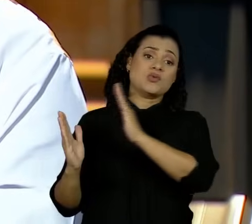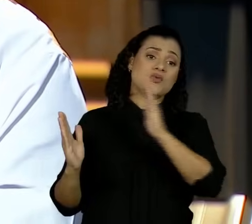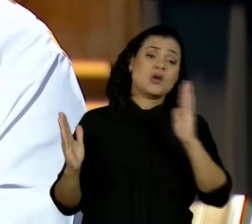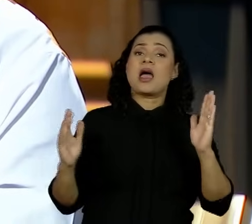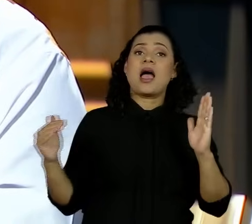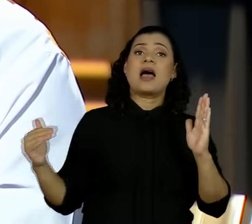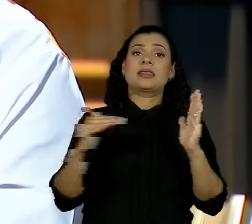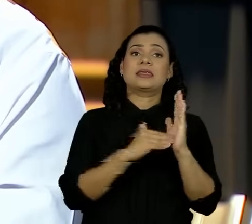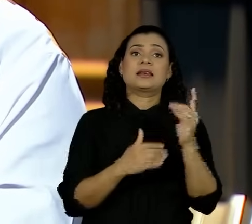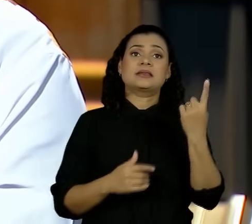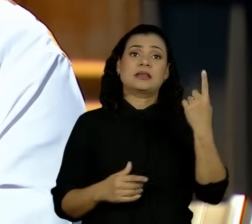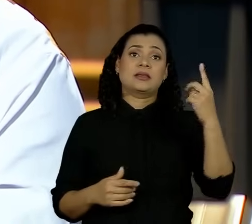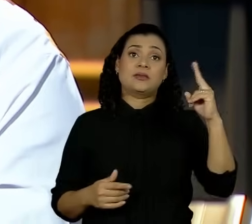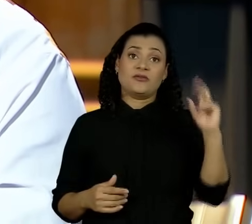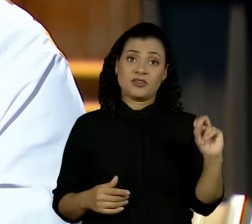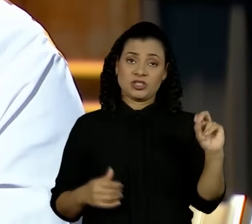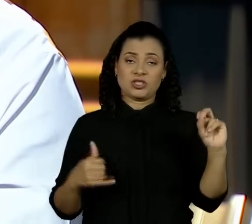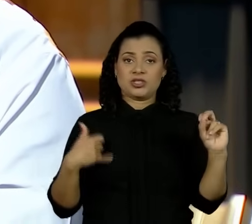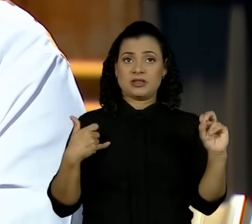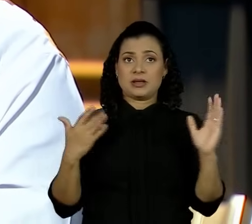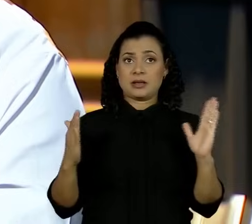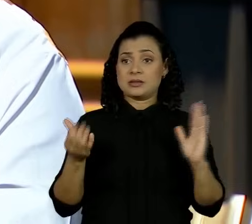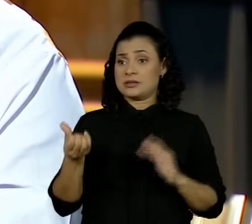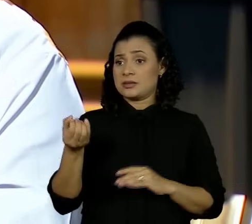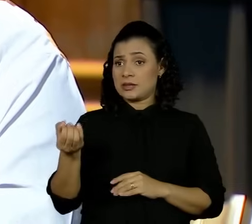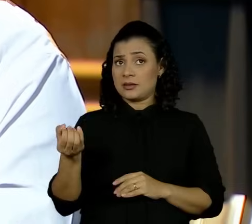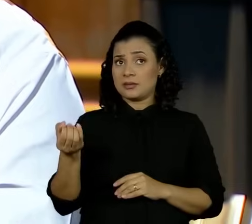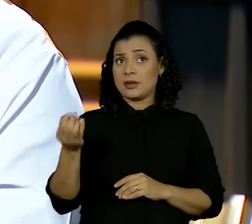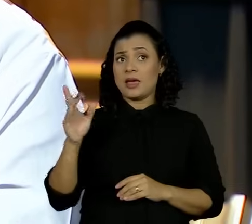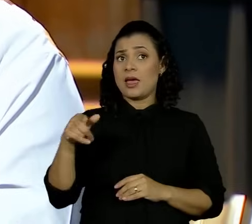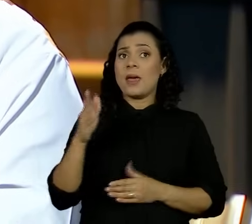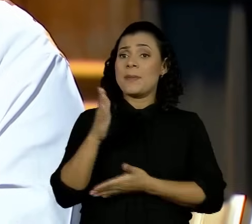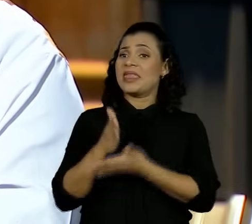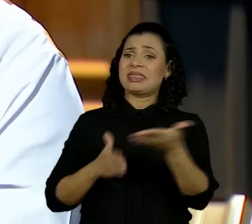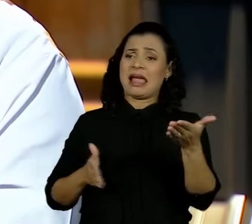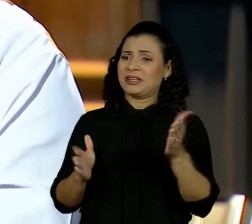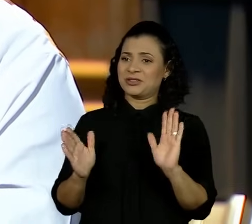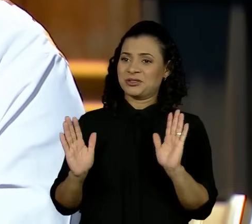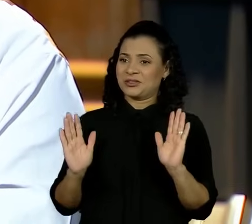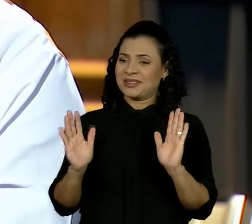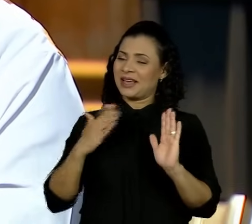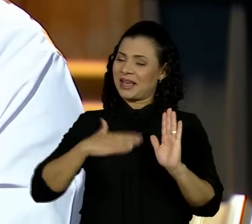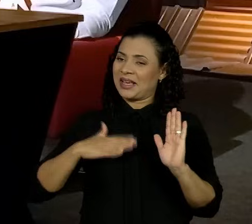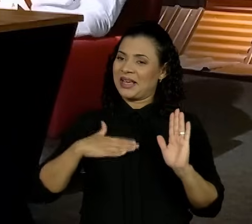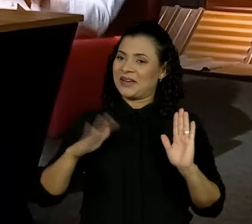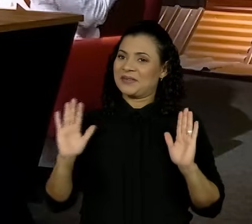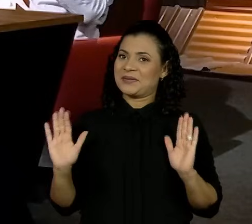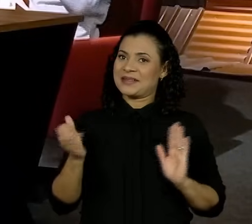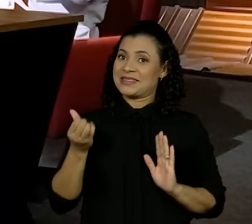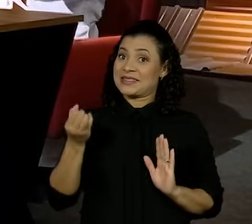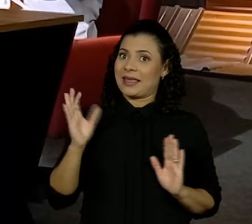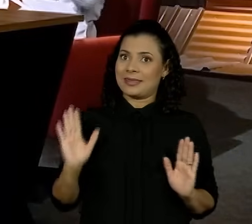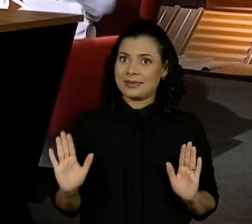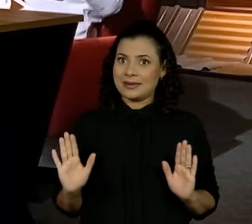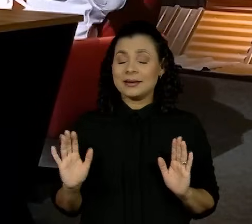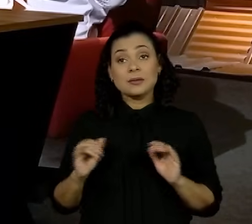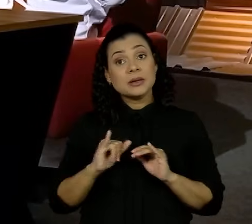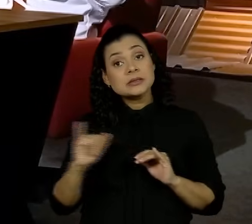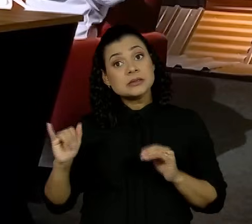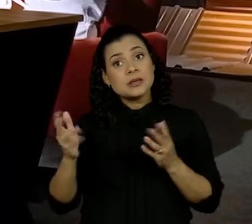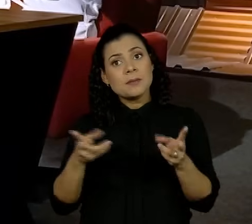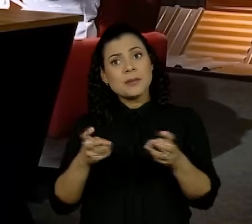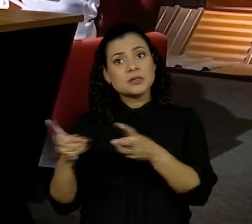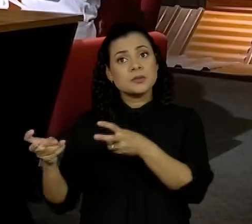anos. Então, 60 anos é o meio do caminho ainda, né? E hoje, a gente for olhar, né,